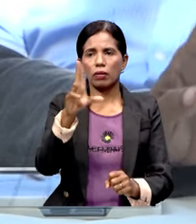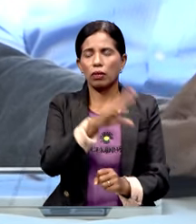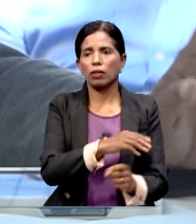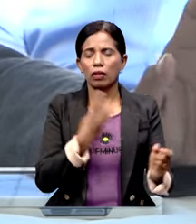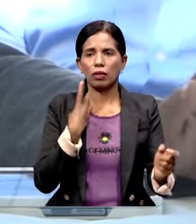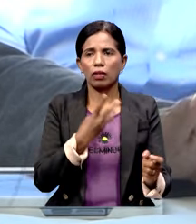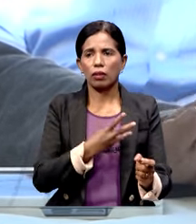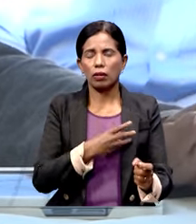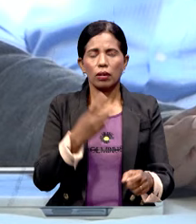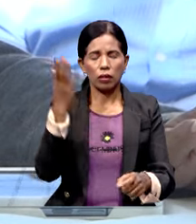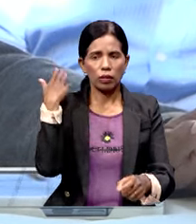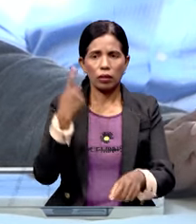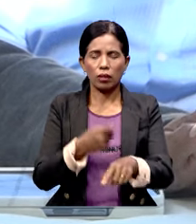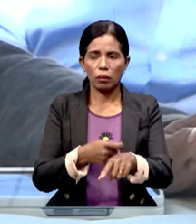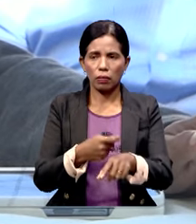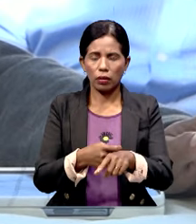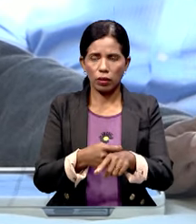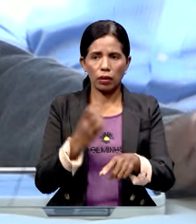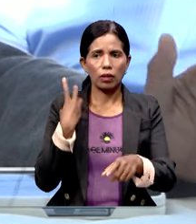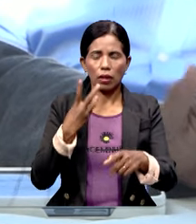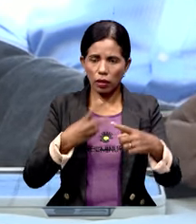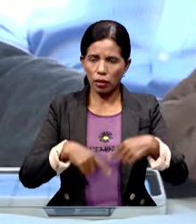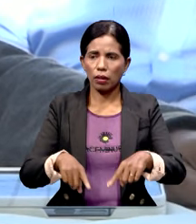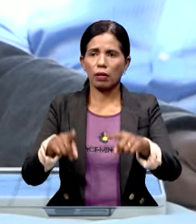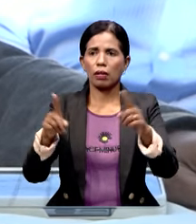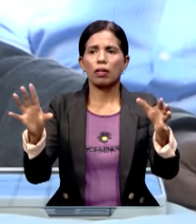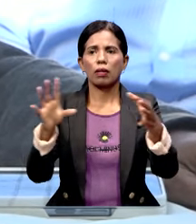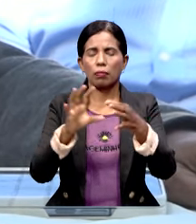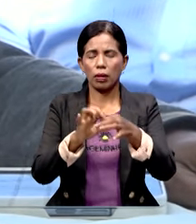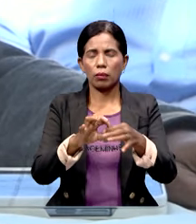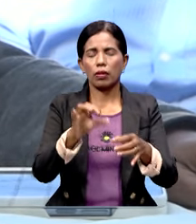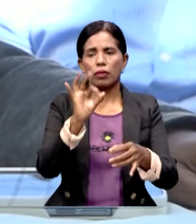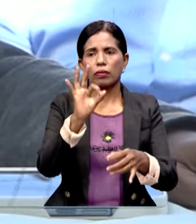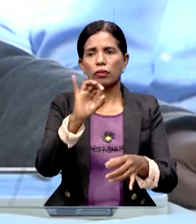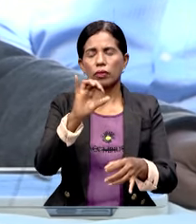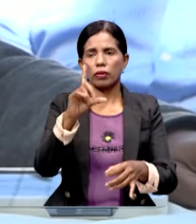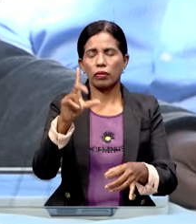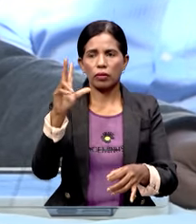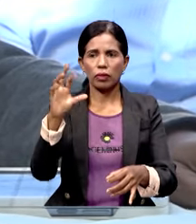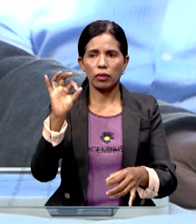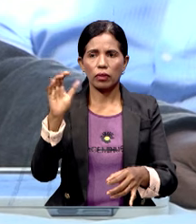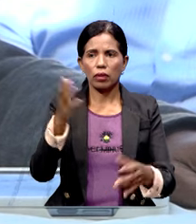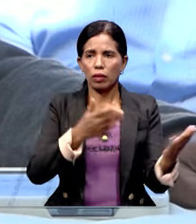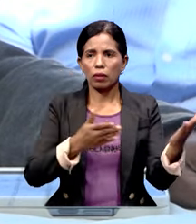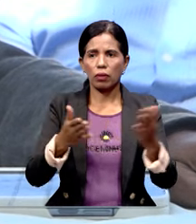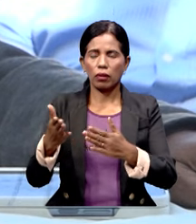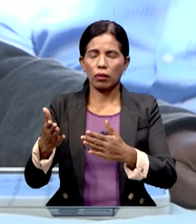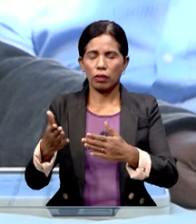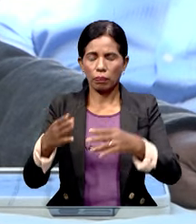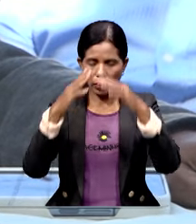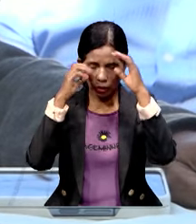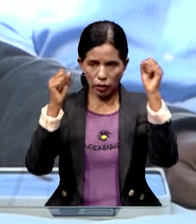ita momento ni ita bade ita ba sai membro FIFA liude tinan tolo lori mos presidente be blater mai Timor